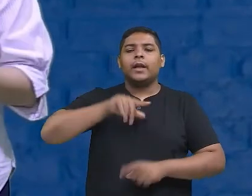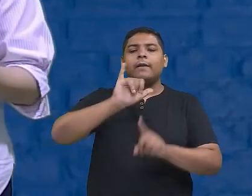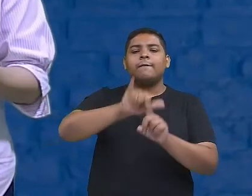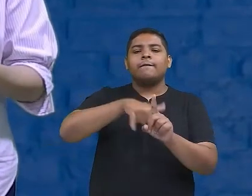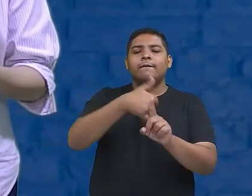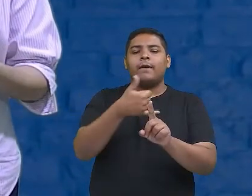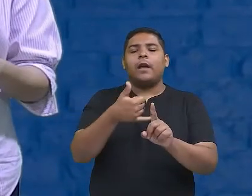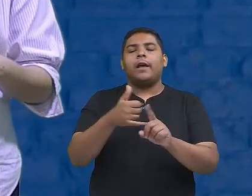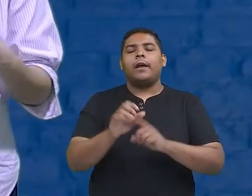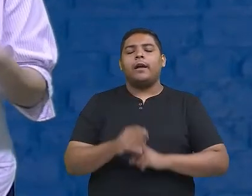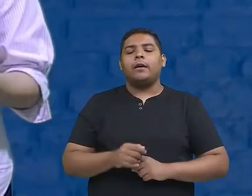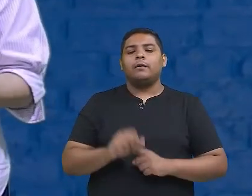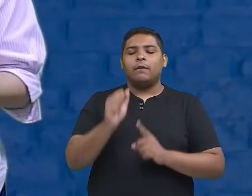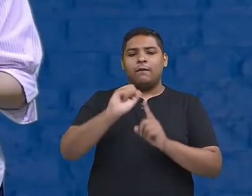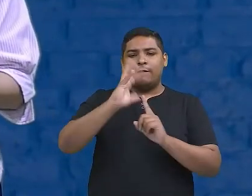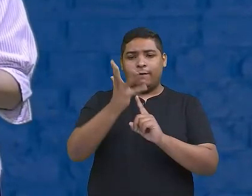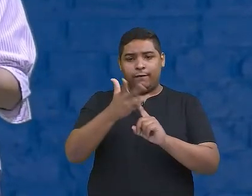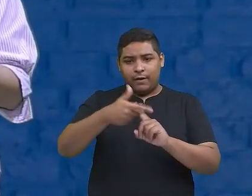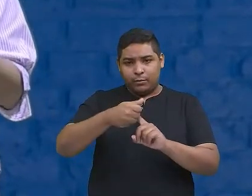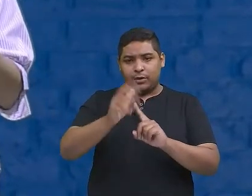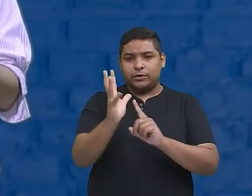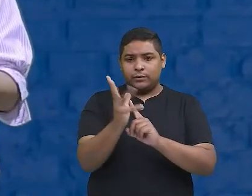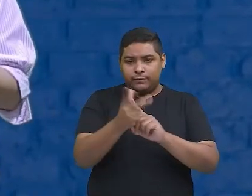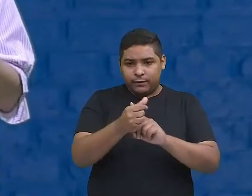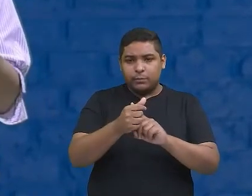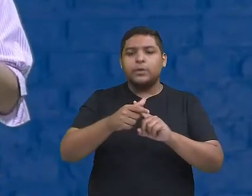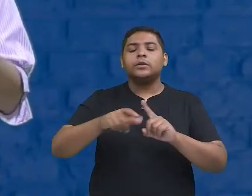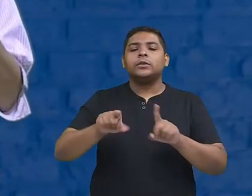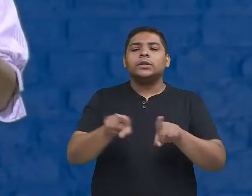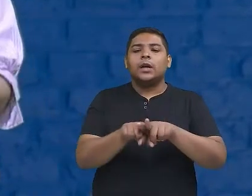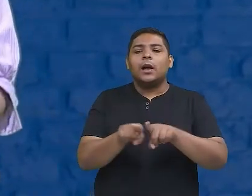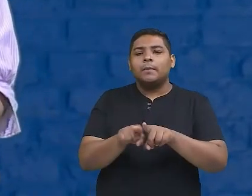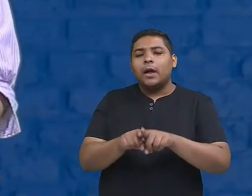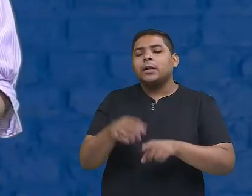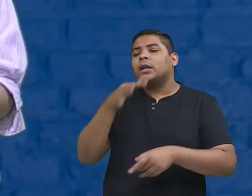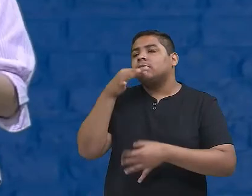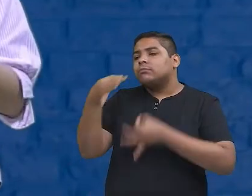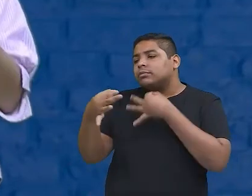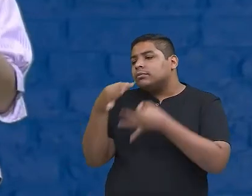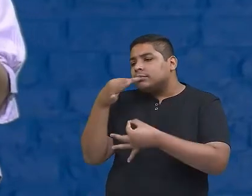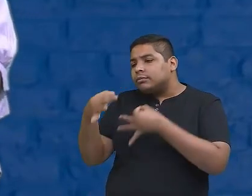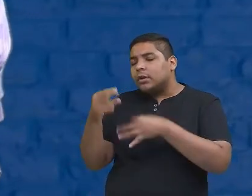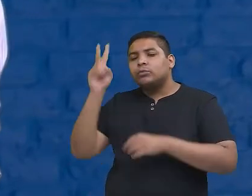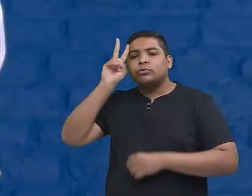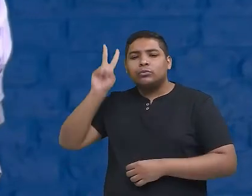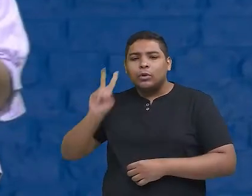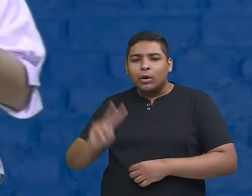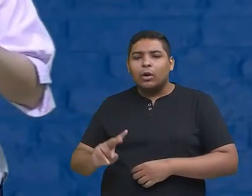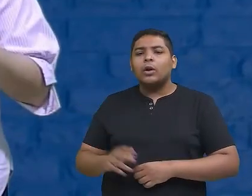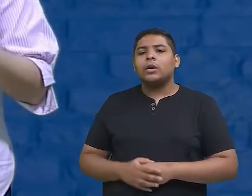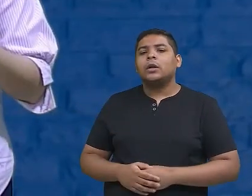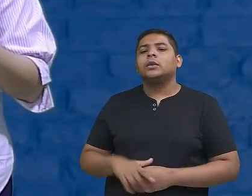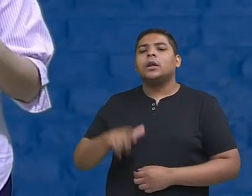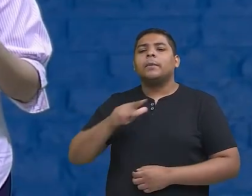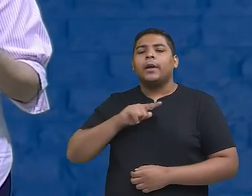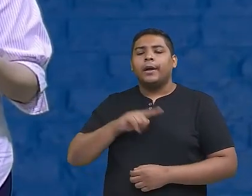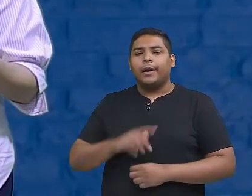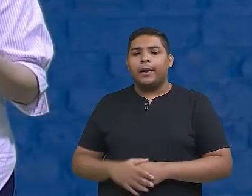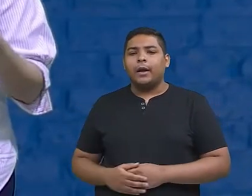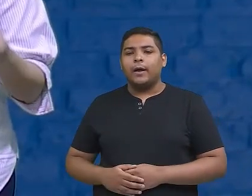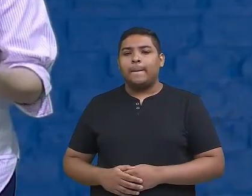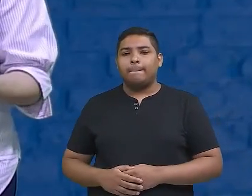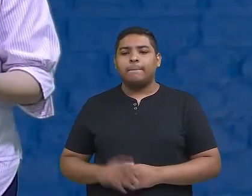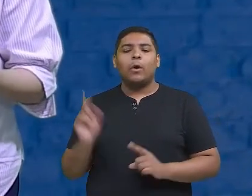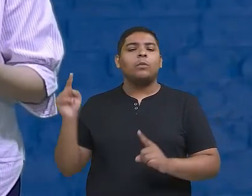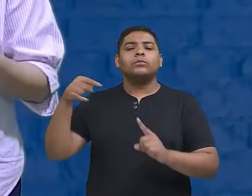essas situações desses contos, né, que trazem sempre uma moral da história. Que moral da história seria mais